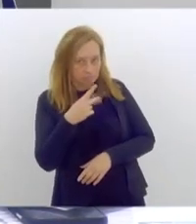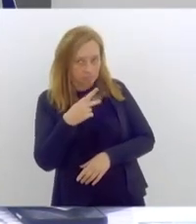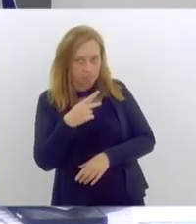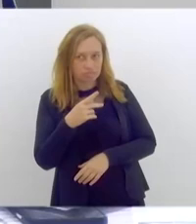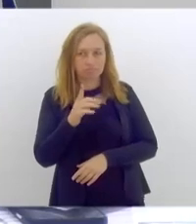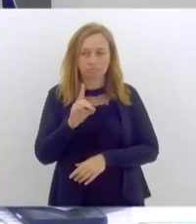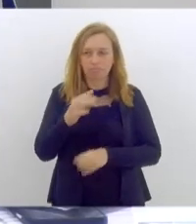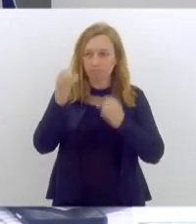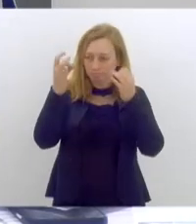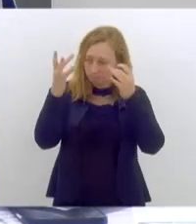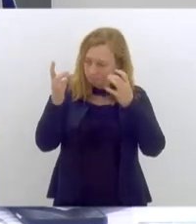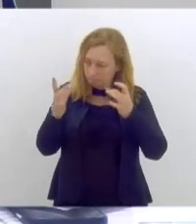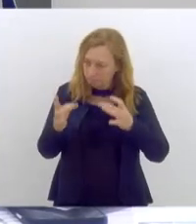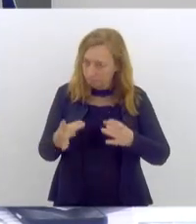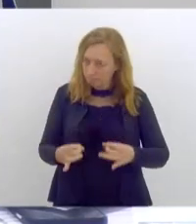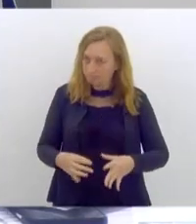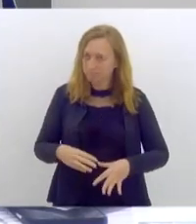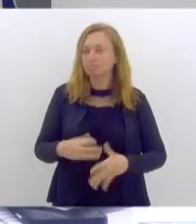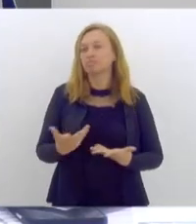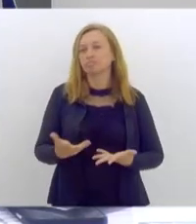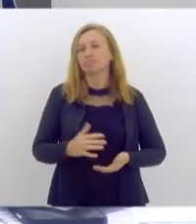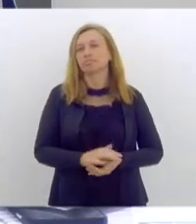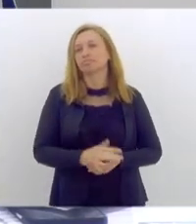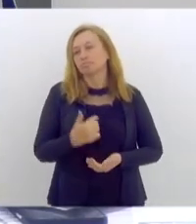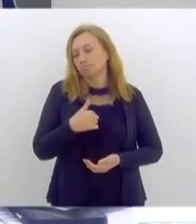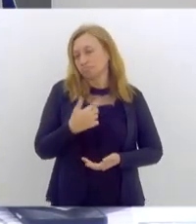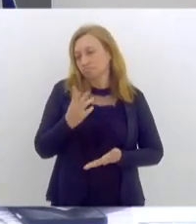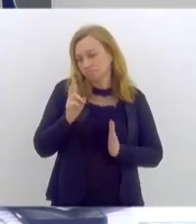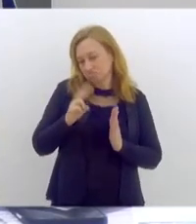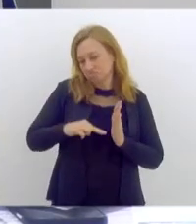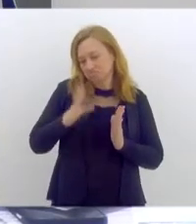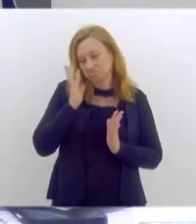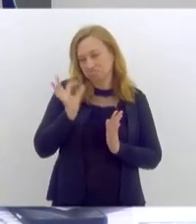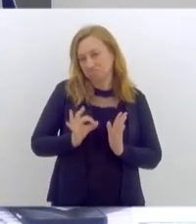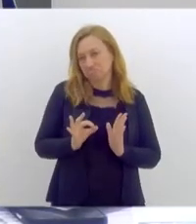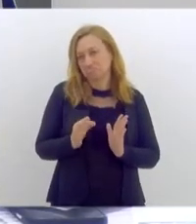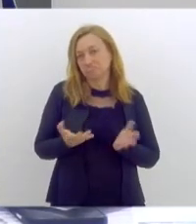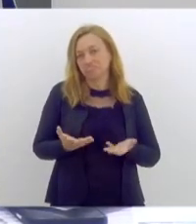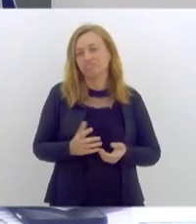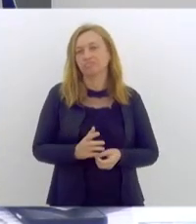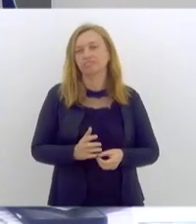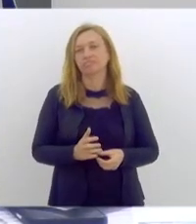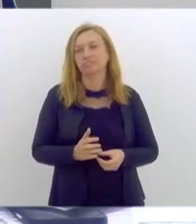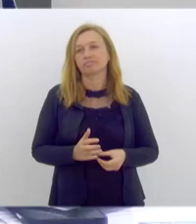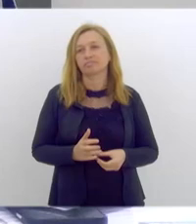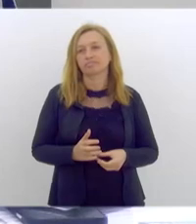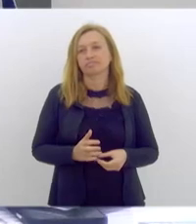só para quem quiser eu por exemplo leio não sabia onde